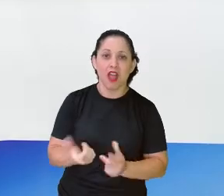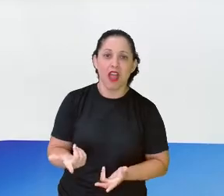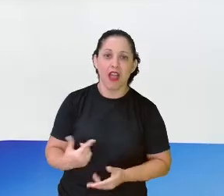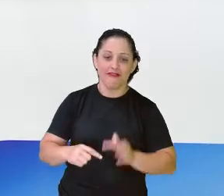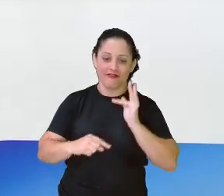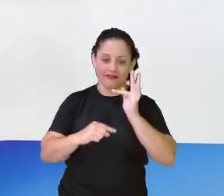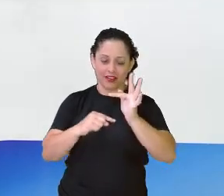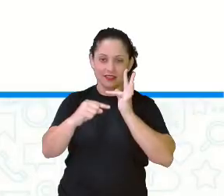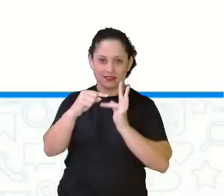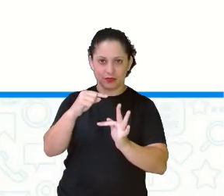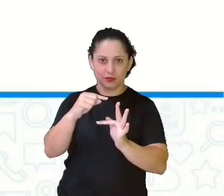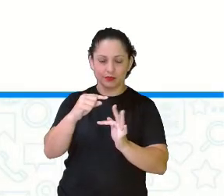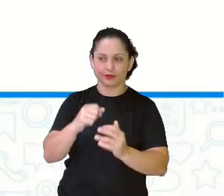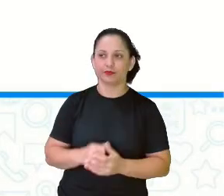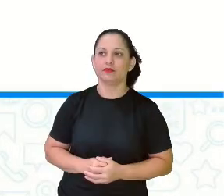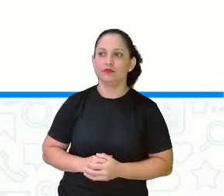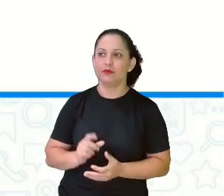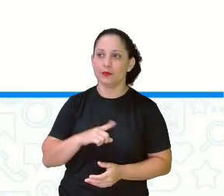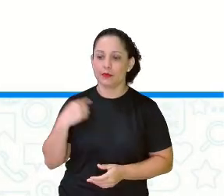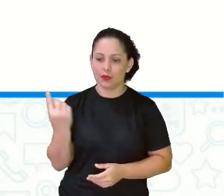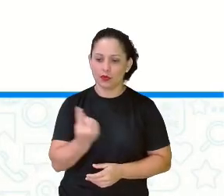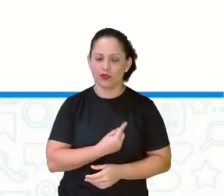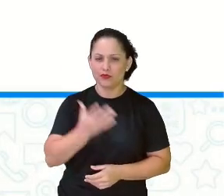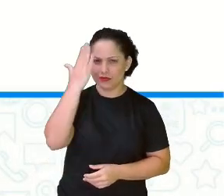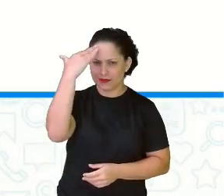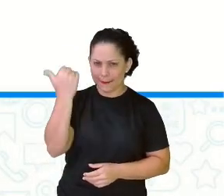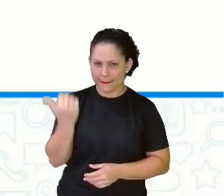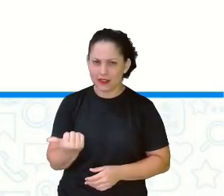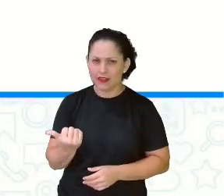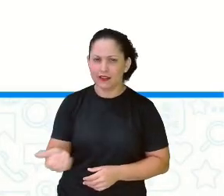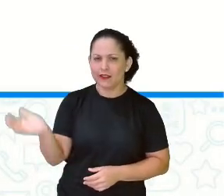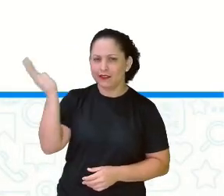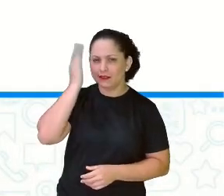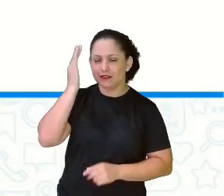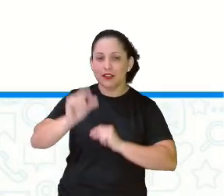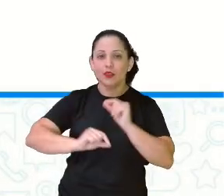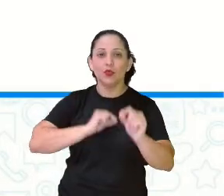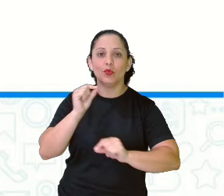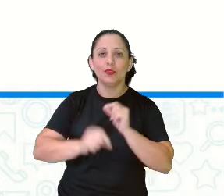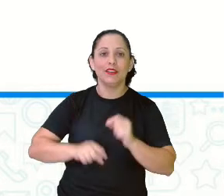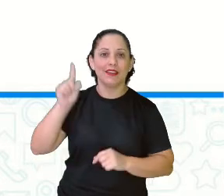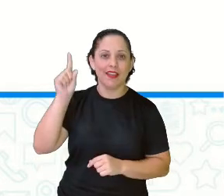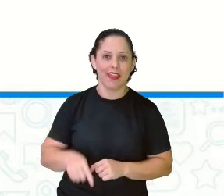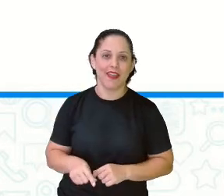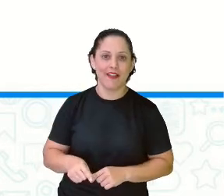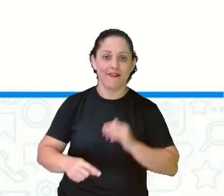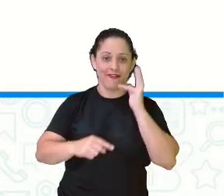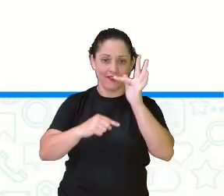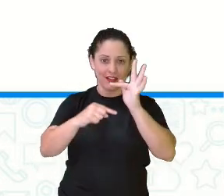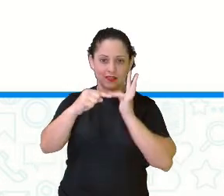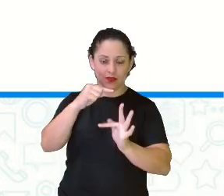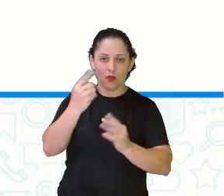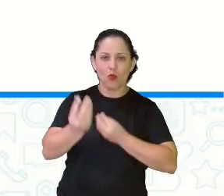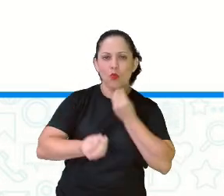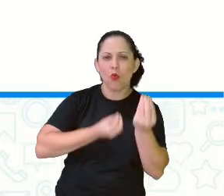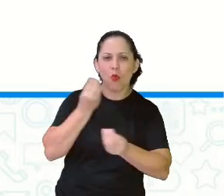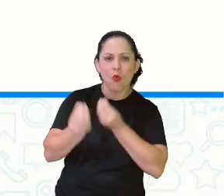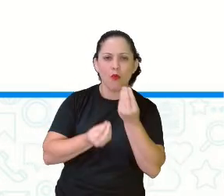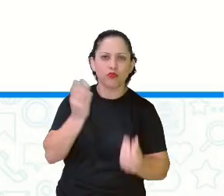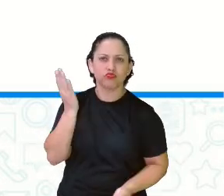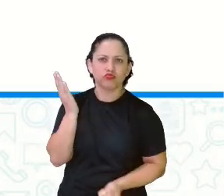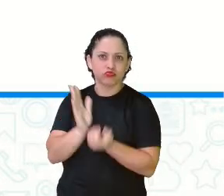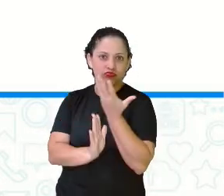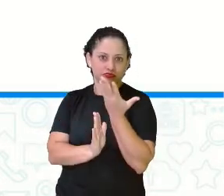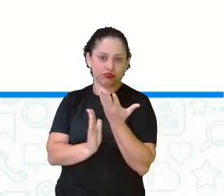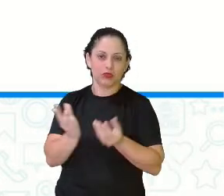hoje. A gente vai saber, vai descobrir o que são as frações, como as frações são formadas. Professora,